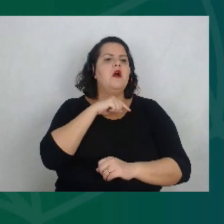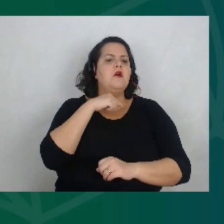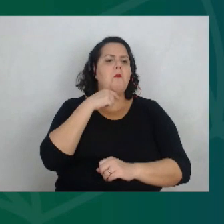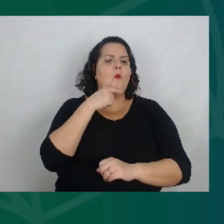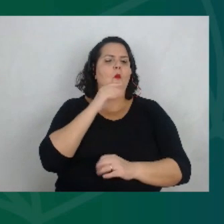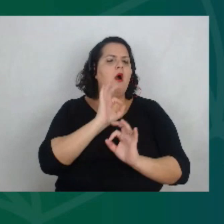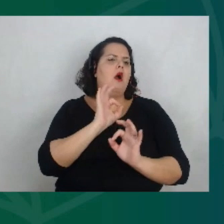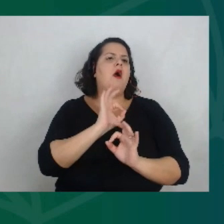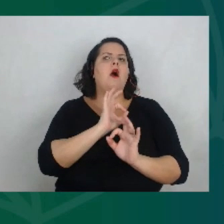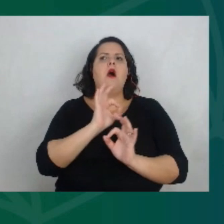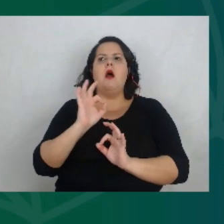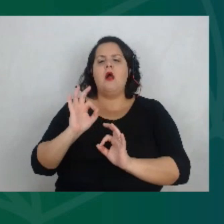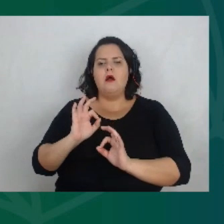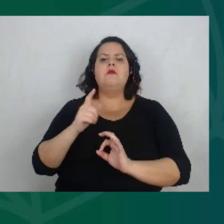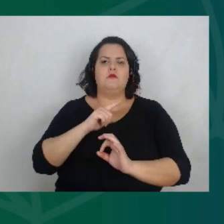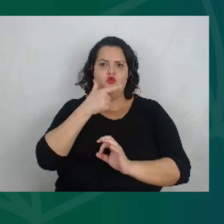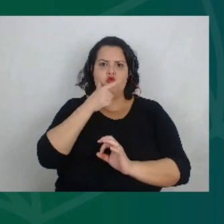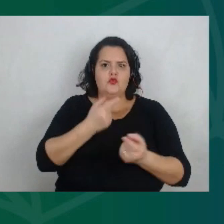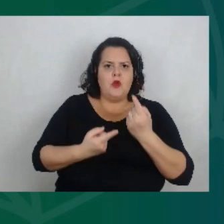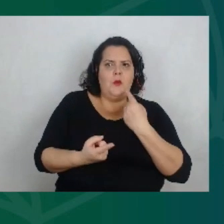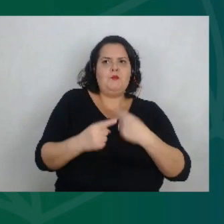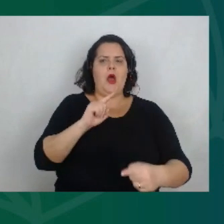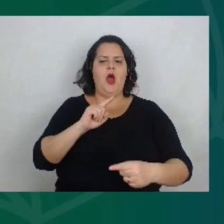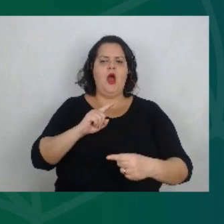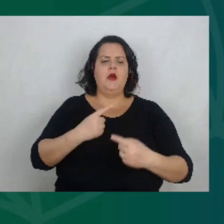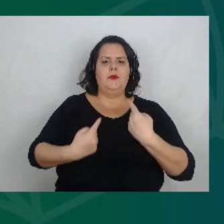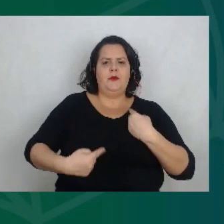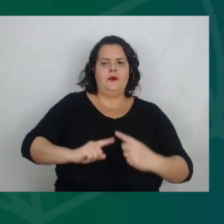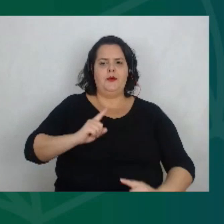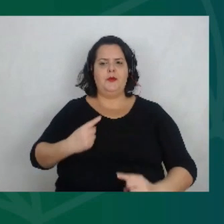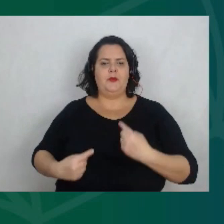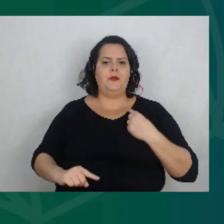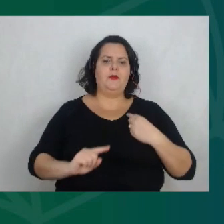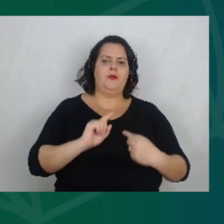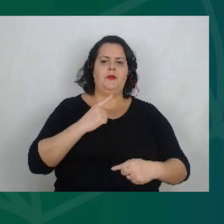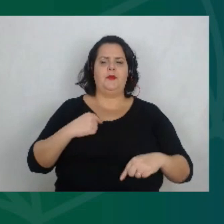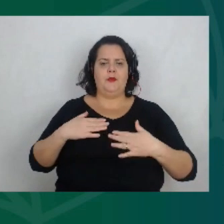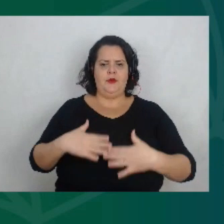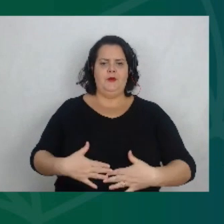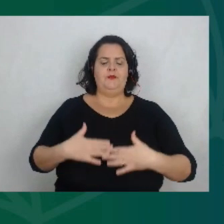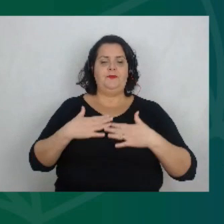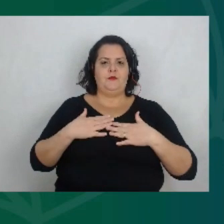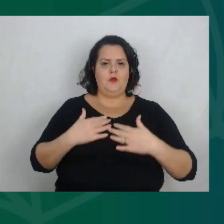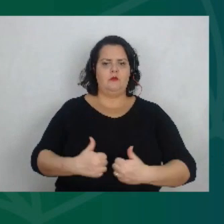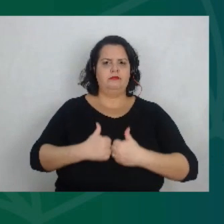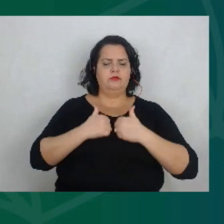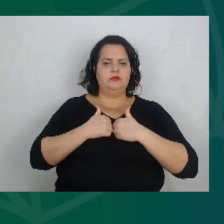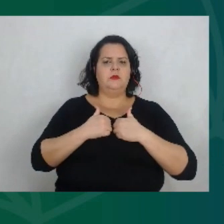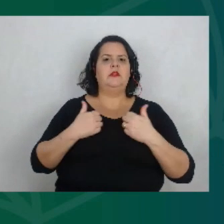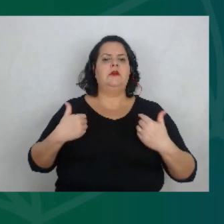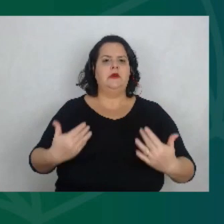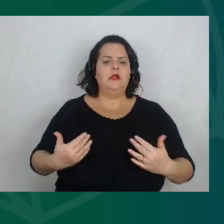ela produziu anticorpos. Então, já com base na vacina para o MERS,